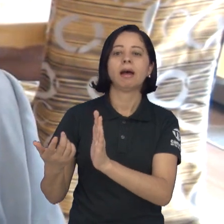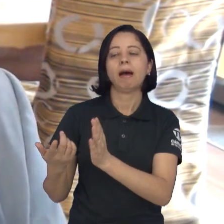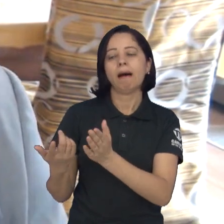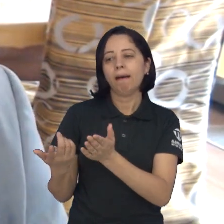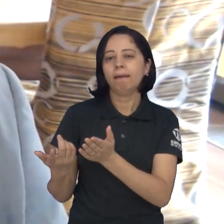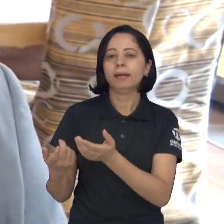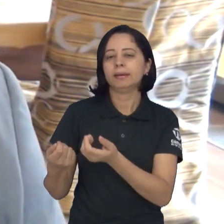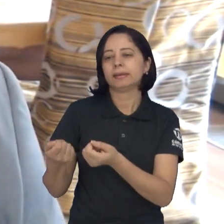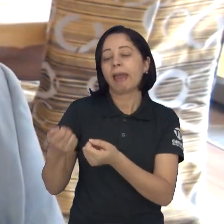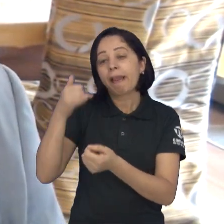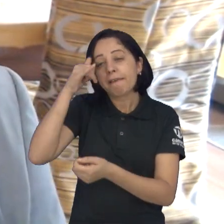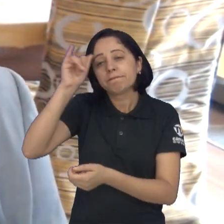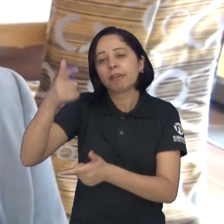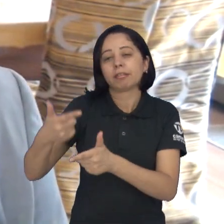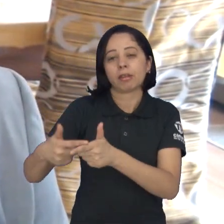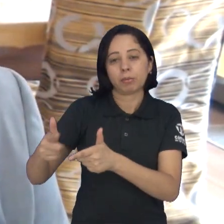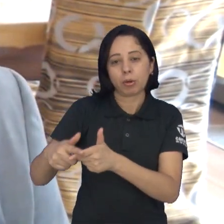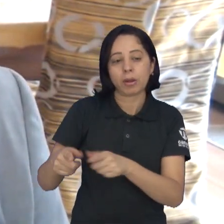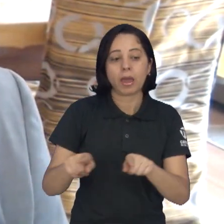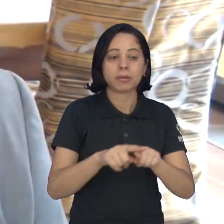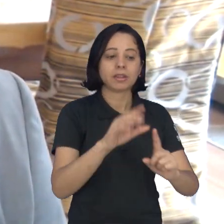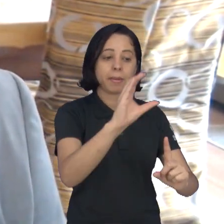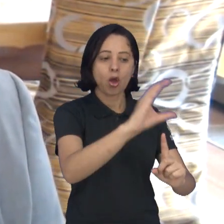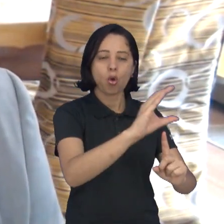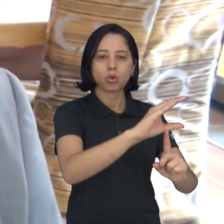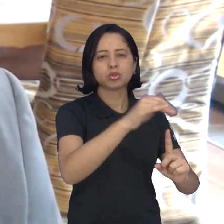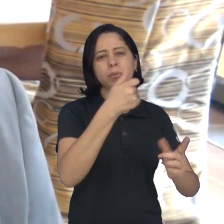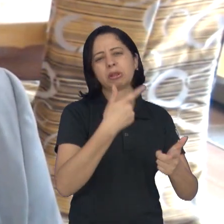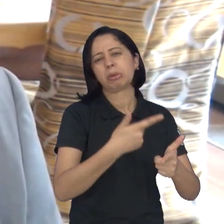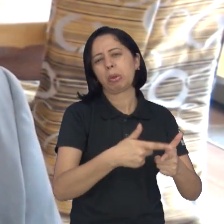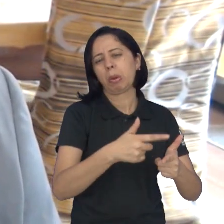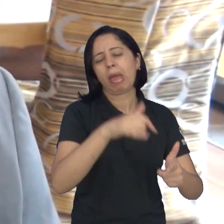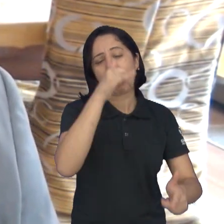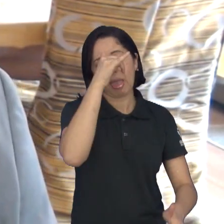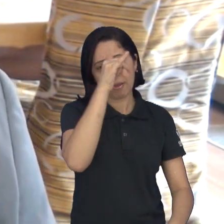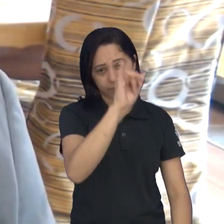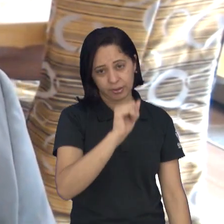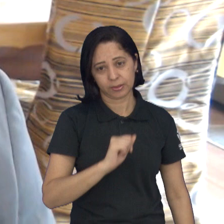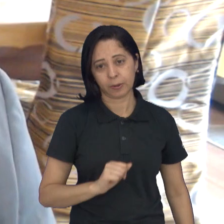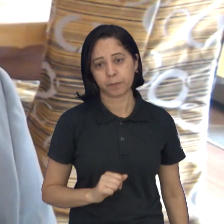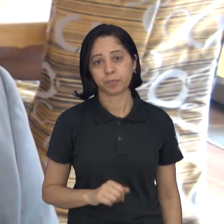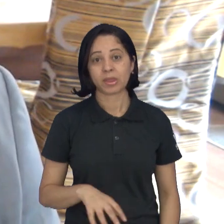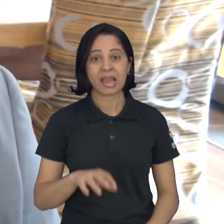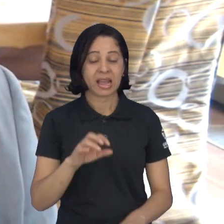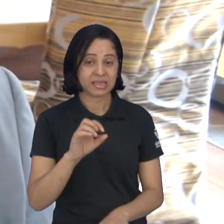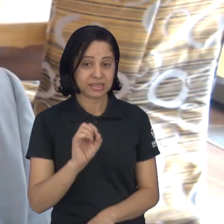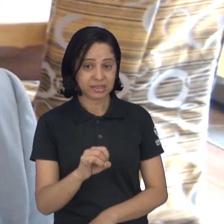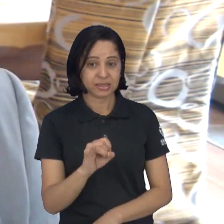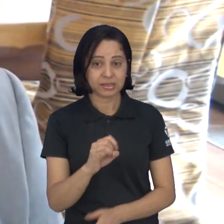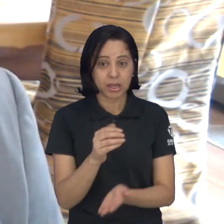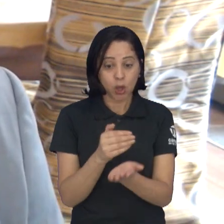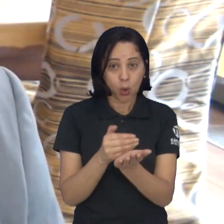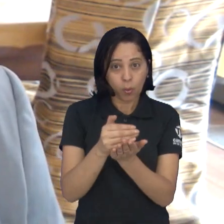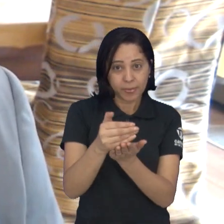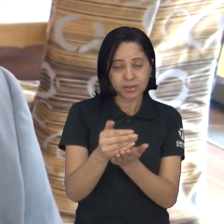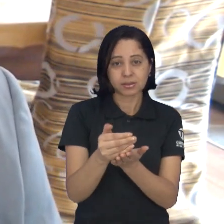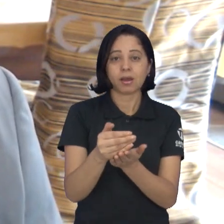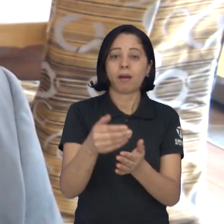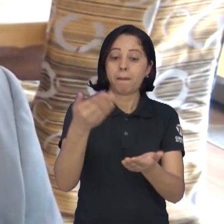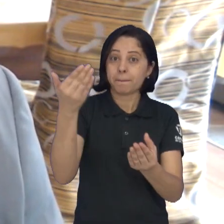consumidor. E vale lembrar também que, para uma ação judicial, é